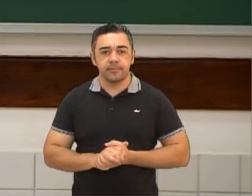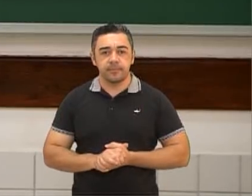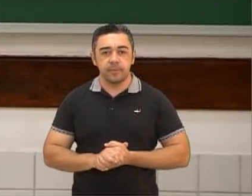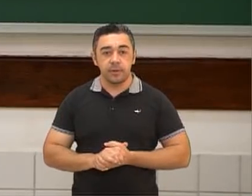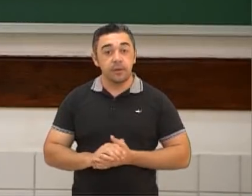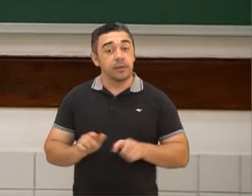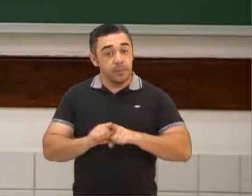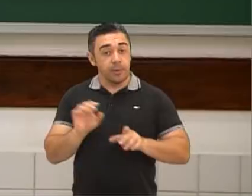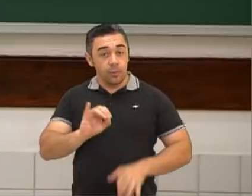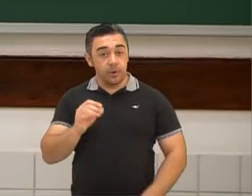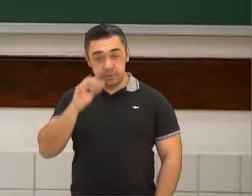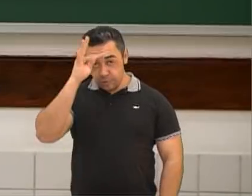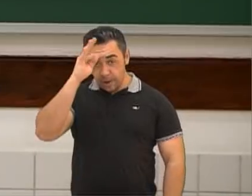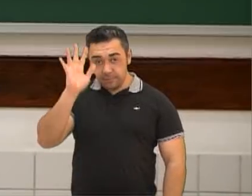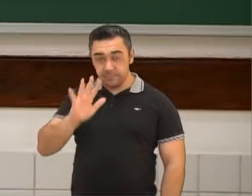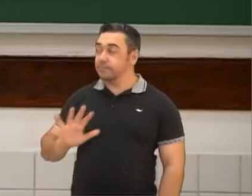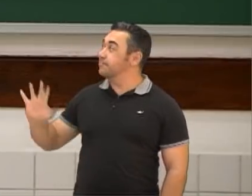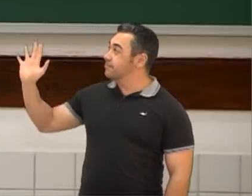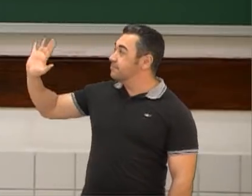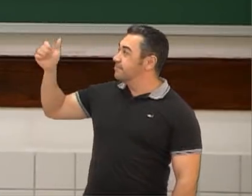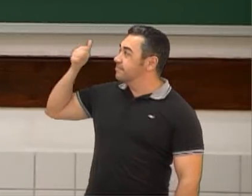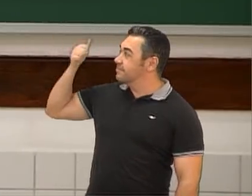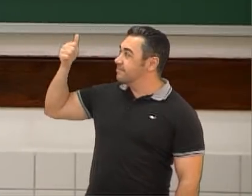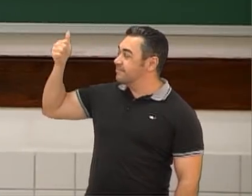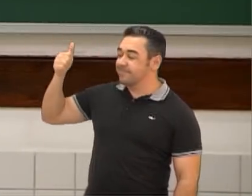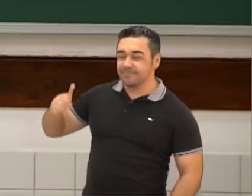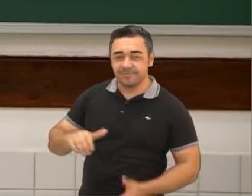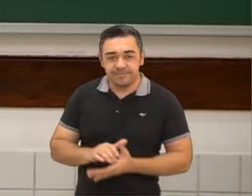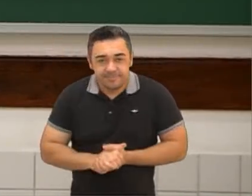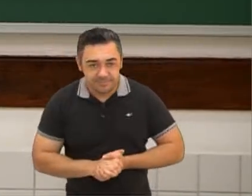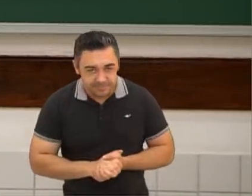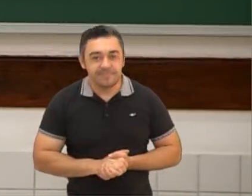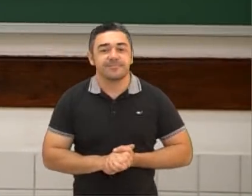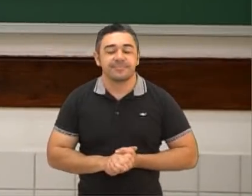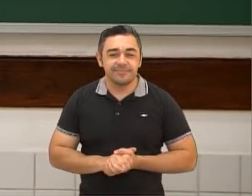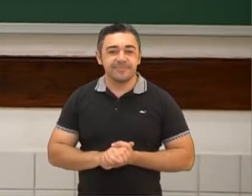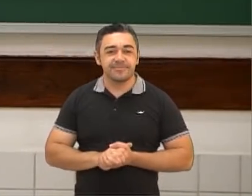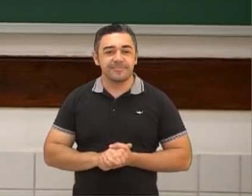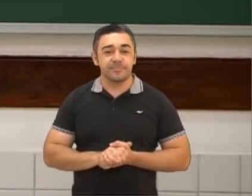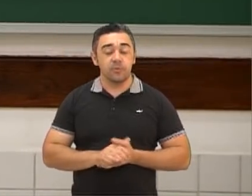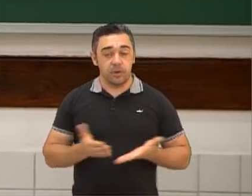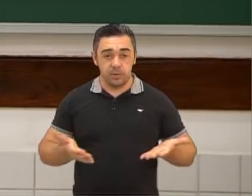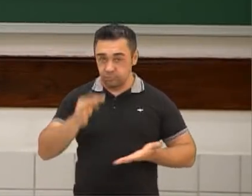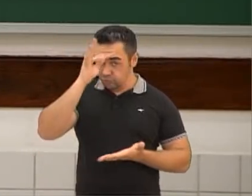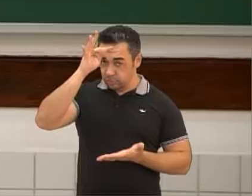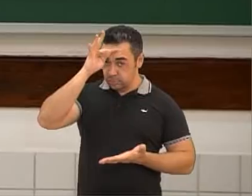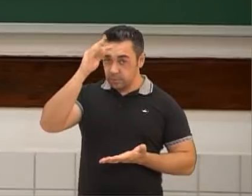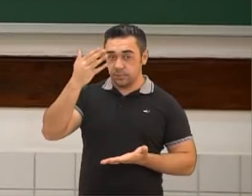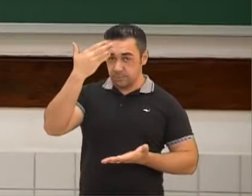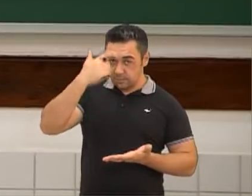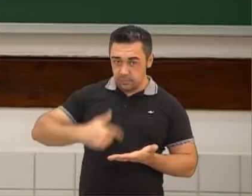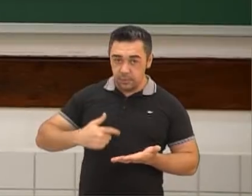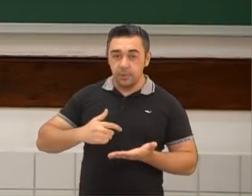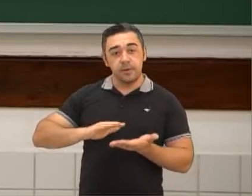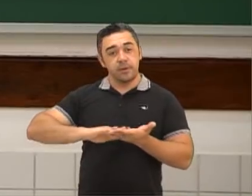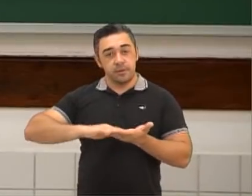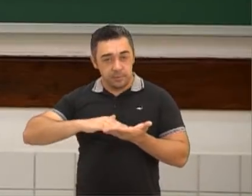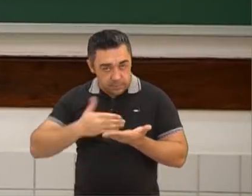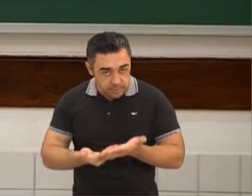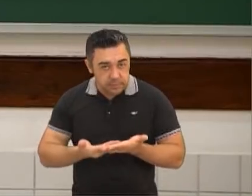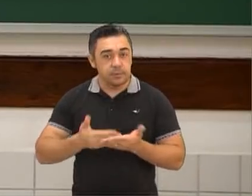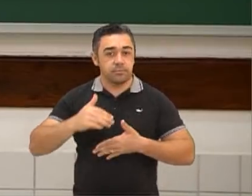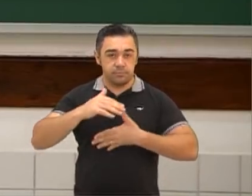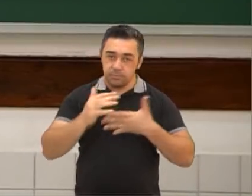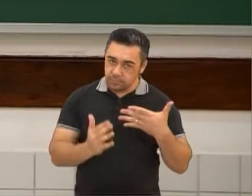dar um oi também para o Thiago, que está aqui conosco. Tudo bem, Thiago? Aí, o Thiago, vocês já sabem, ele nos